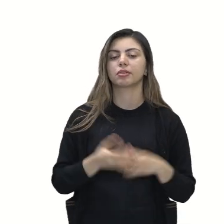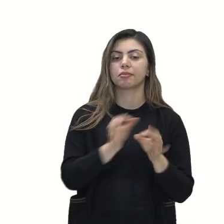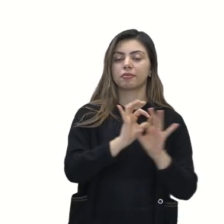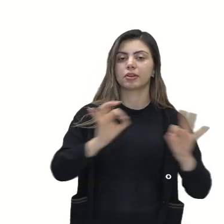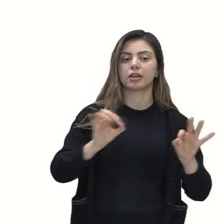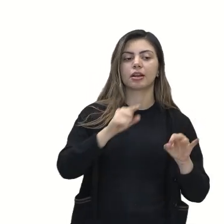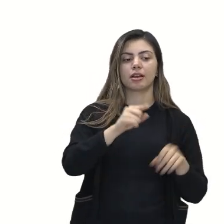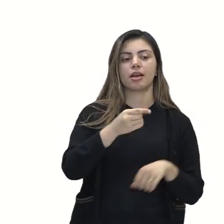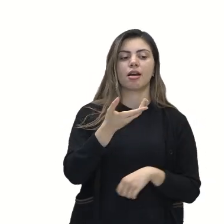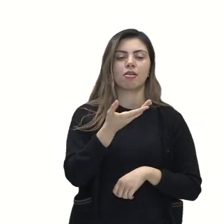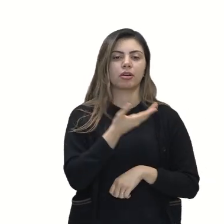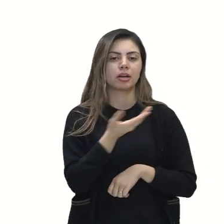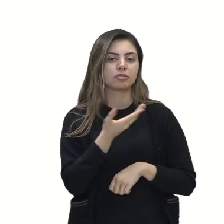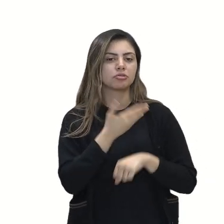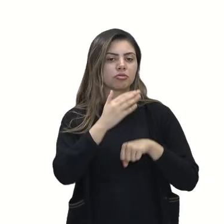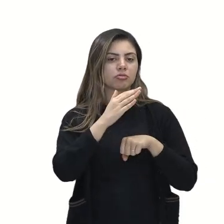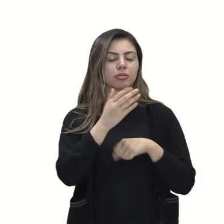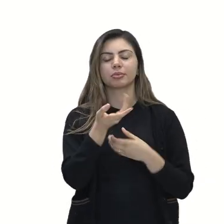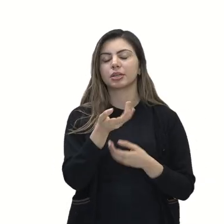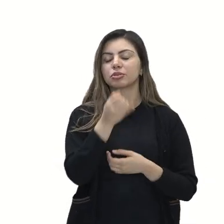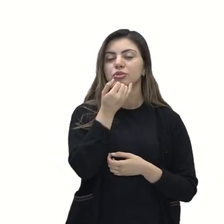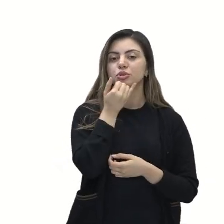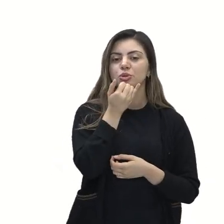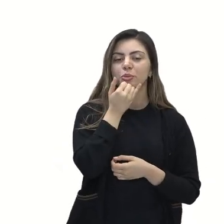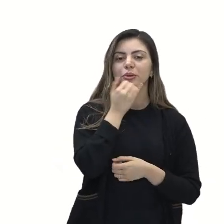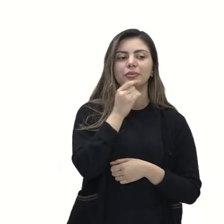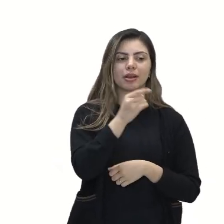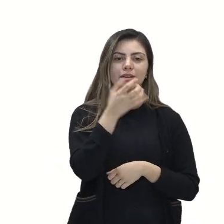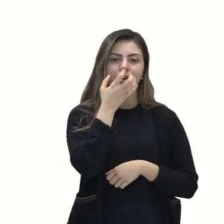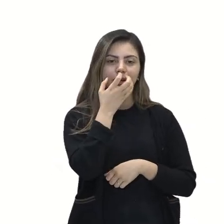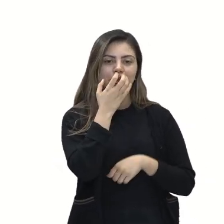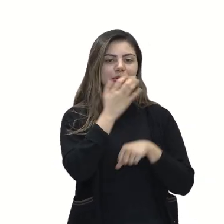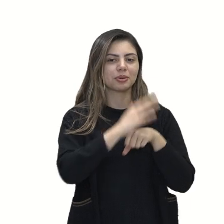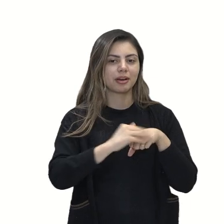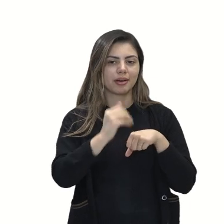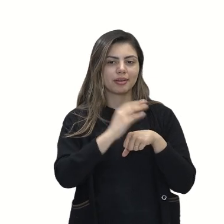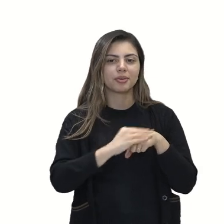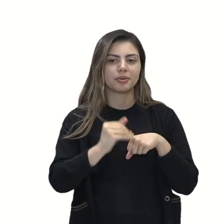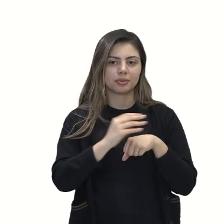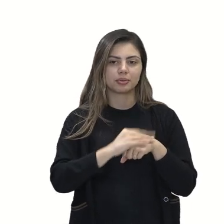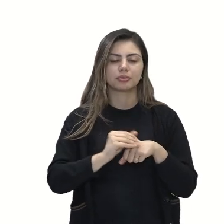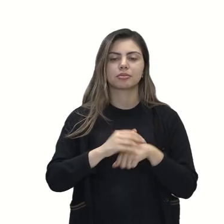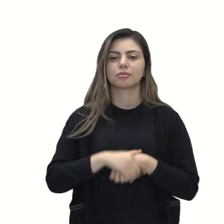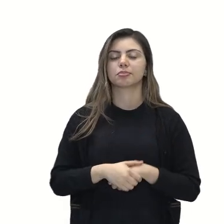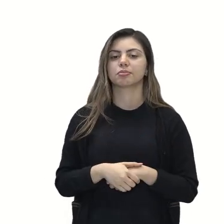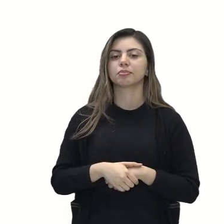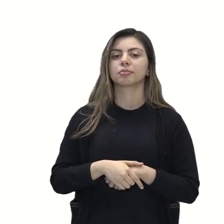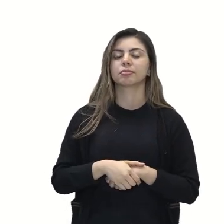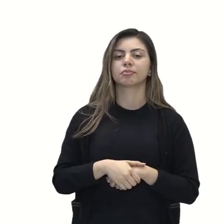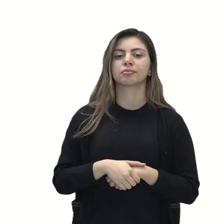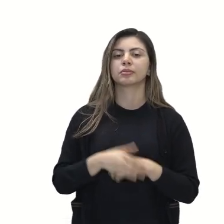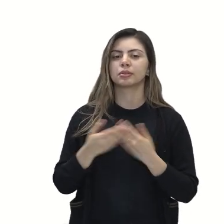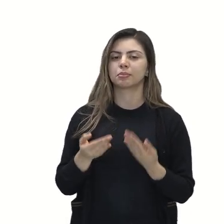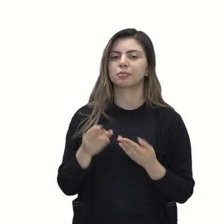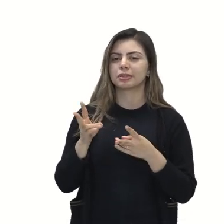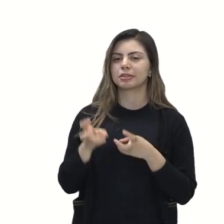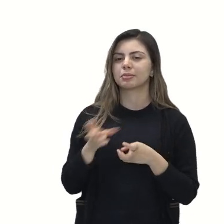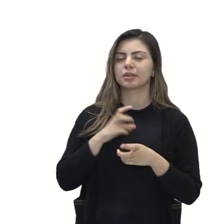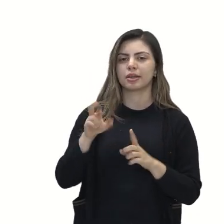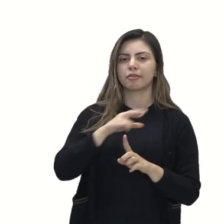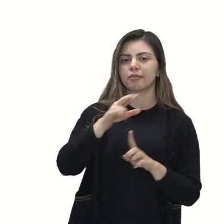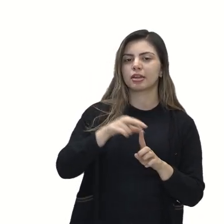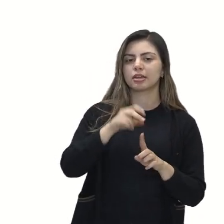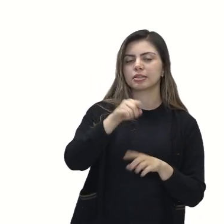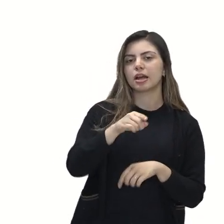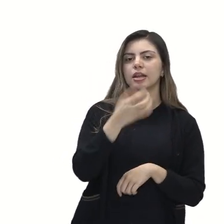o cachorro mora ao lado. Como está falando de um animal, eu posso fazer o uso de dois pronomes relativos, mas vamos ver como que